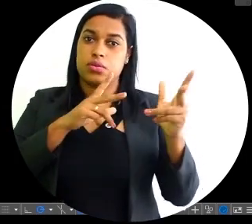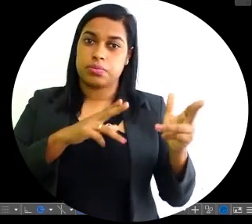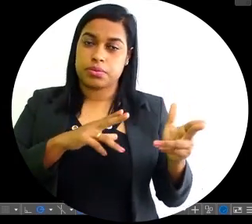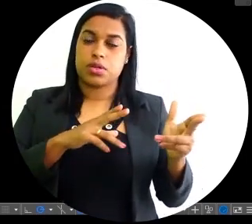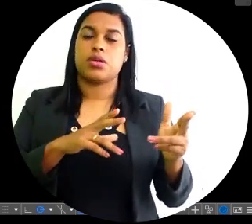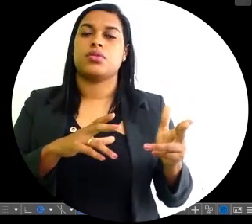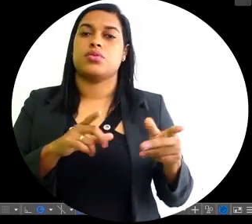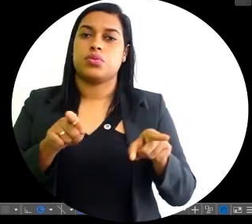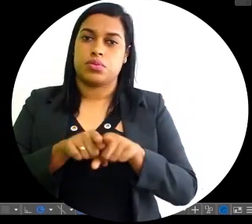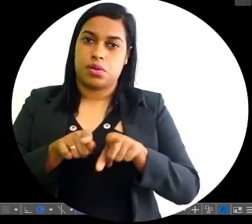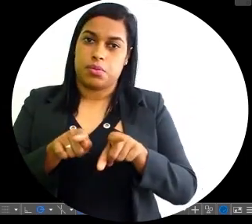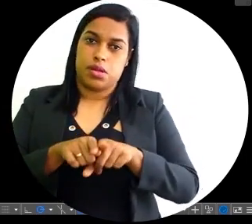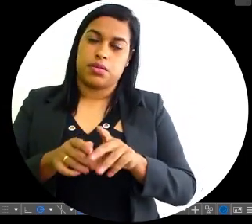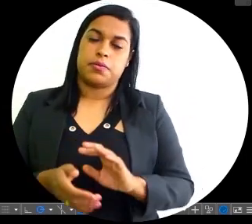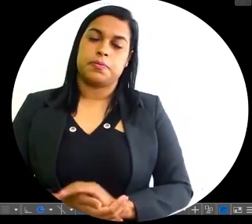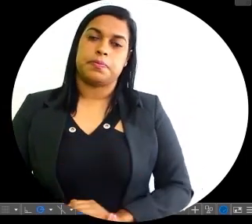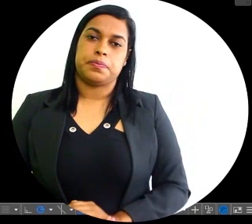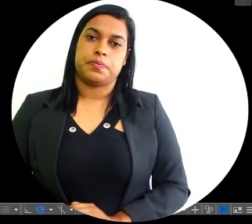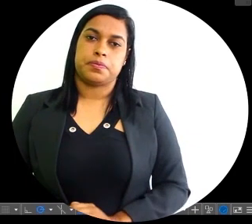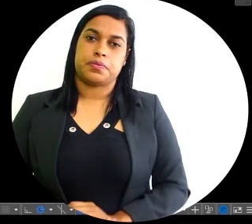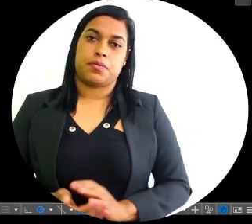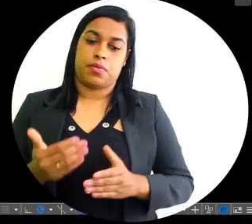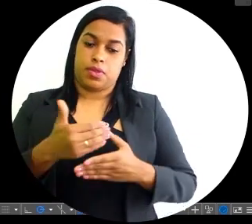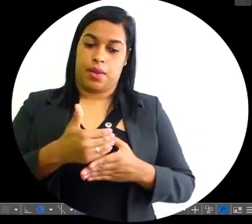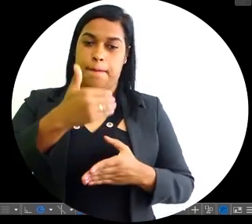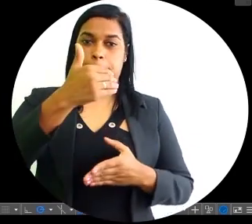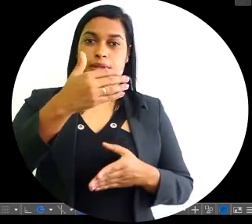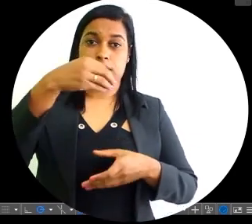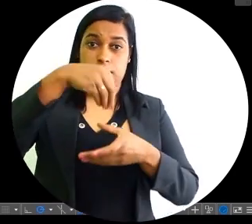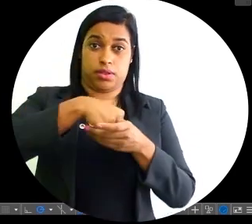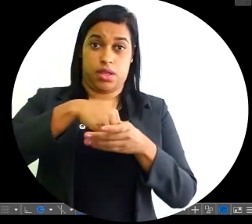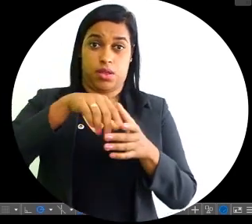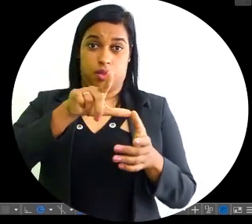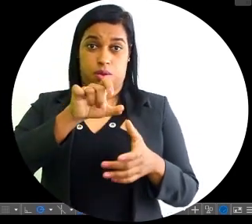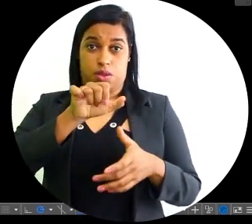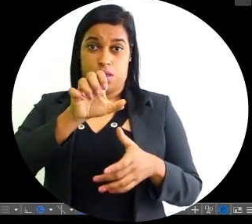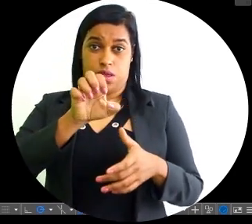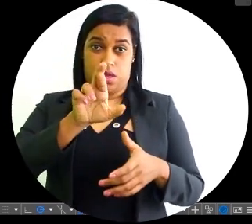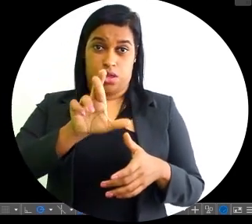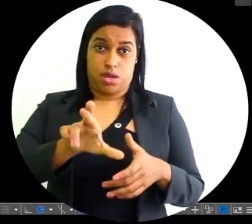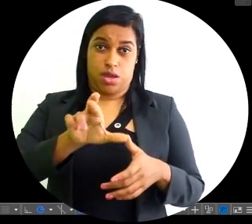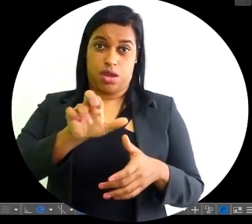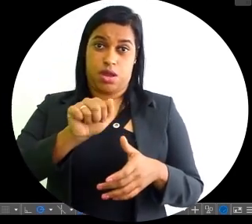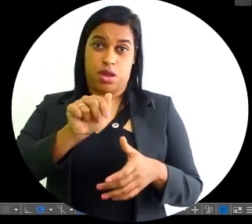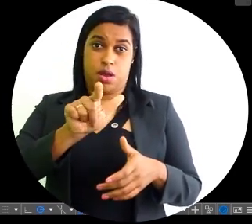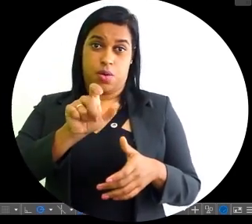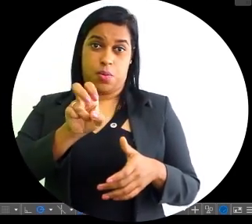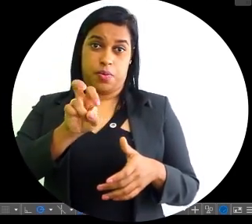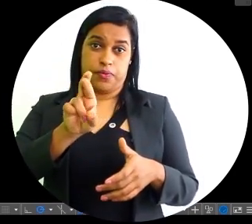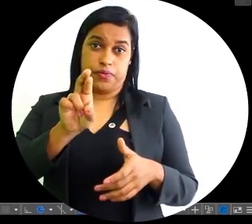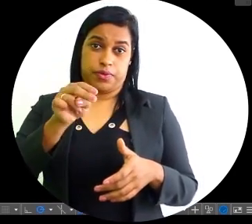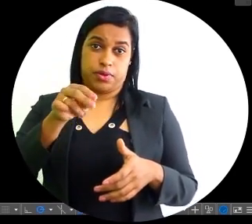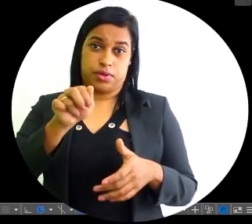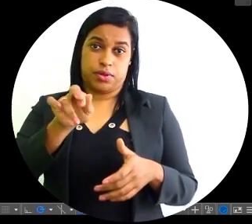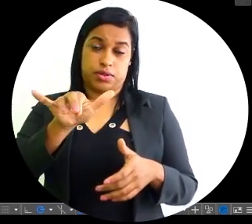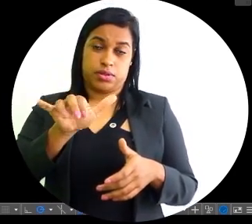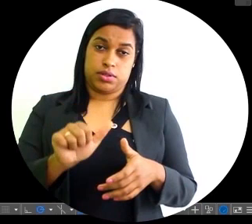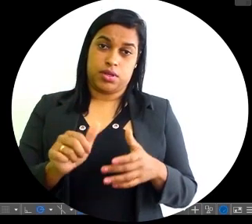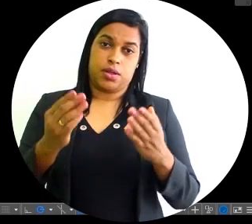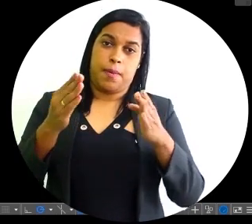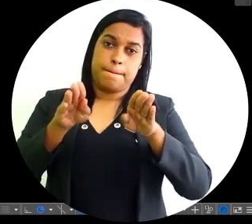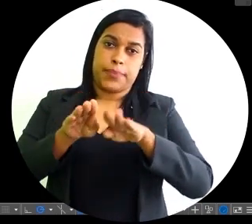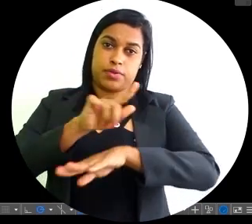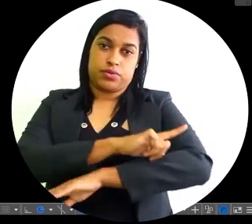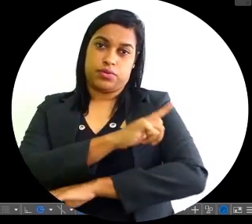colocar então a parede dentro do layer de alvenaria e a porta dentro do layer de portas e